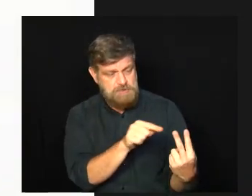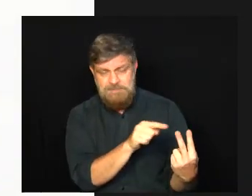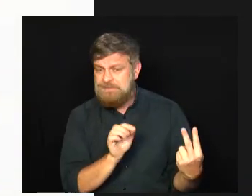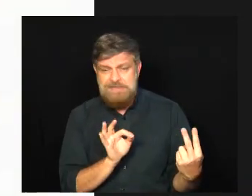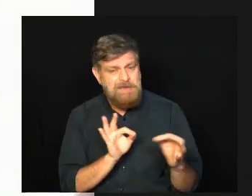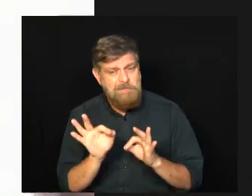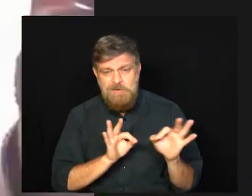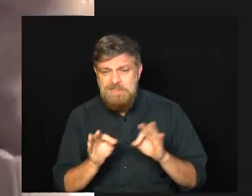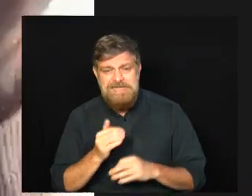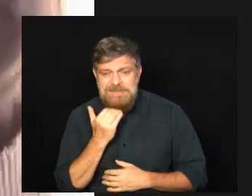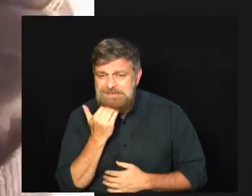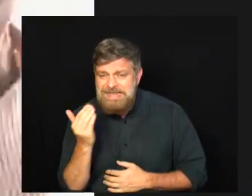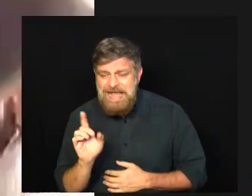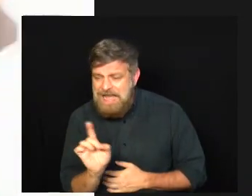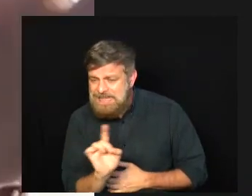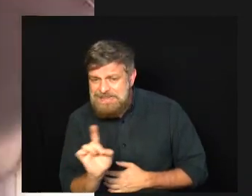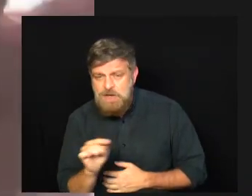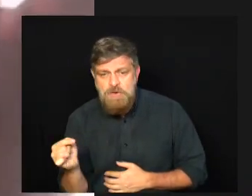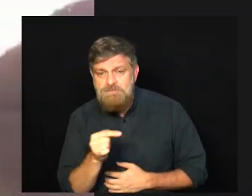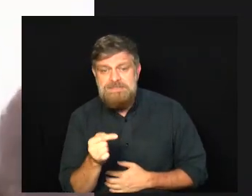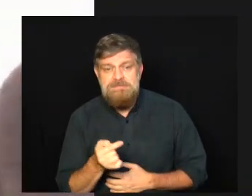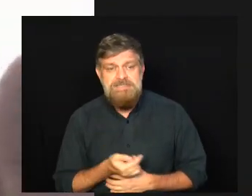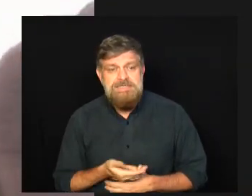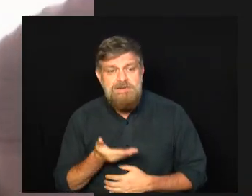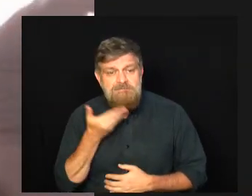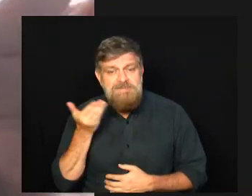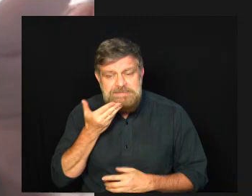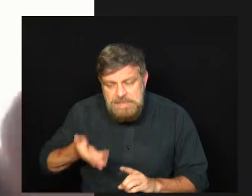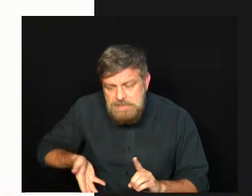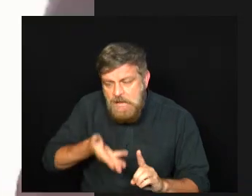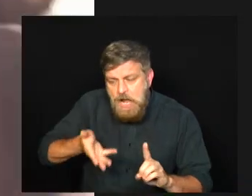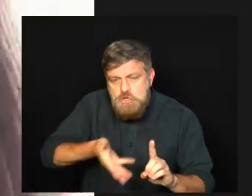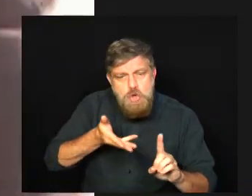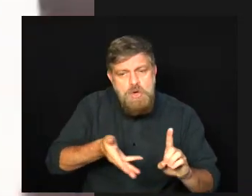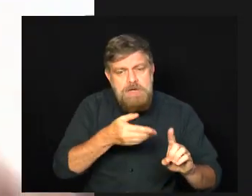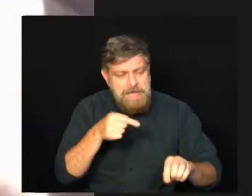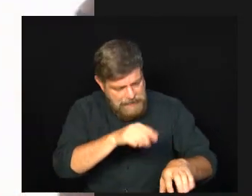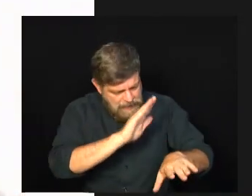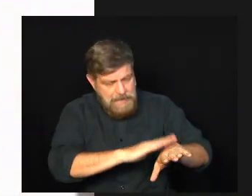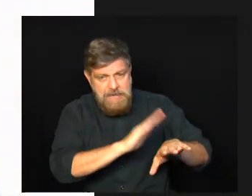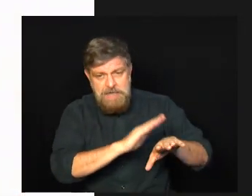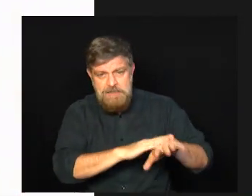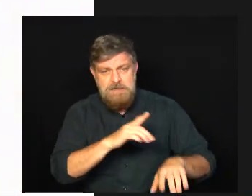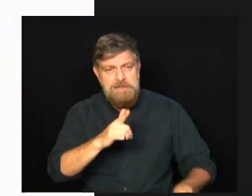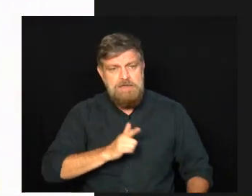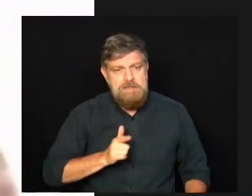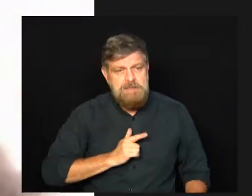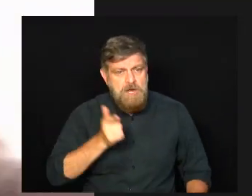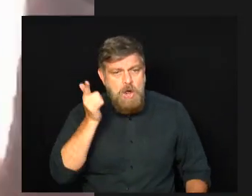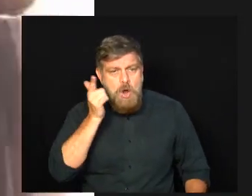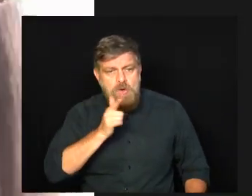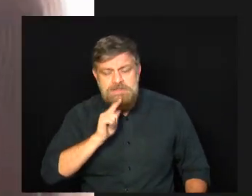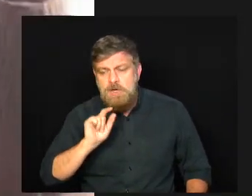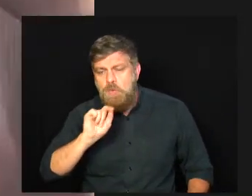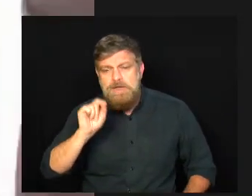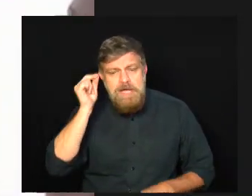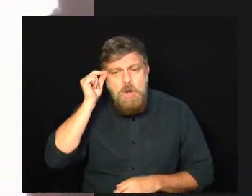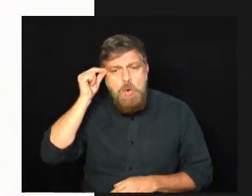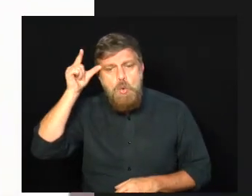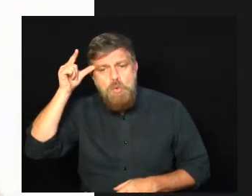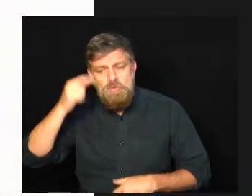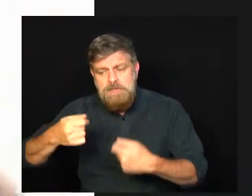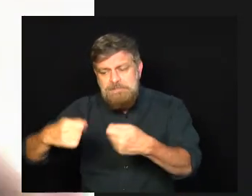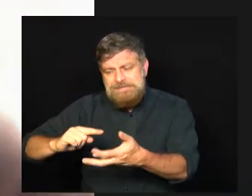projeto nenhum, vocês têm que ser facilitadores e agenciadores do que se